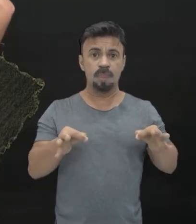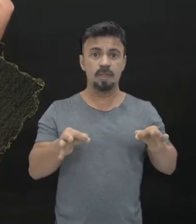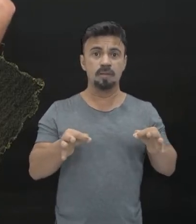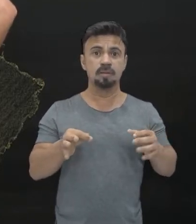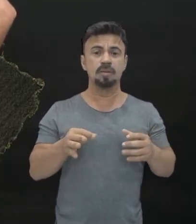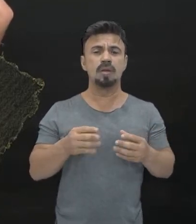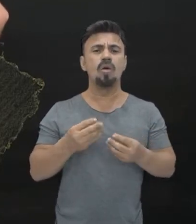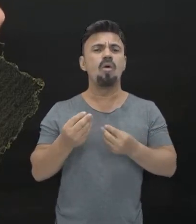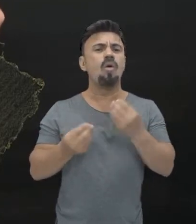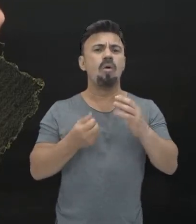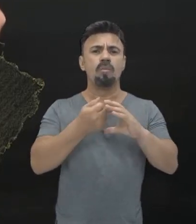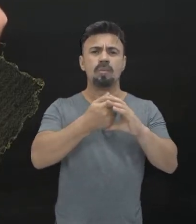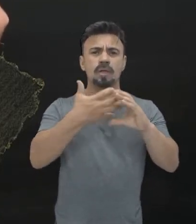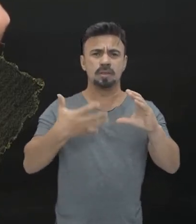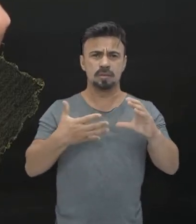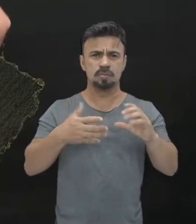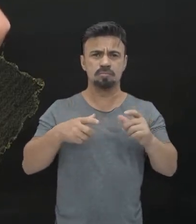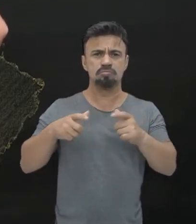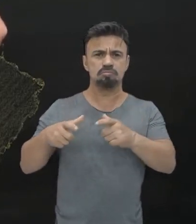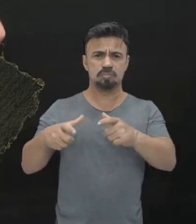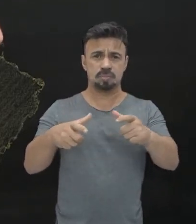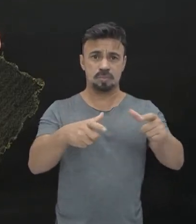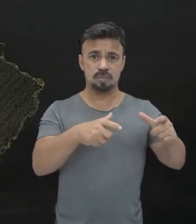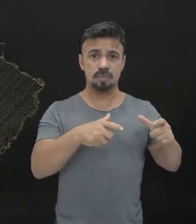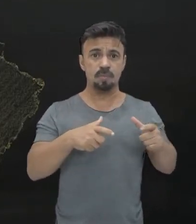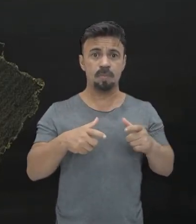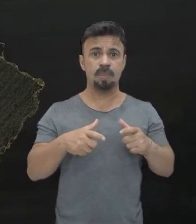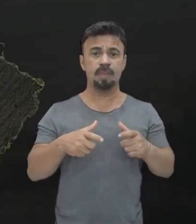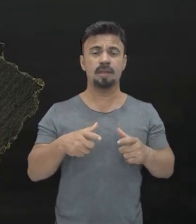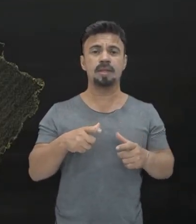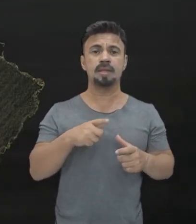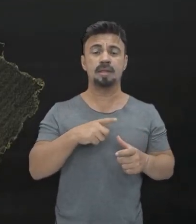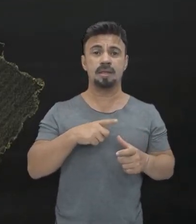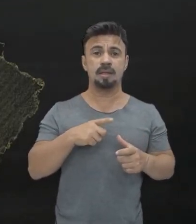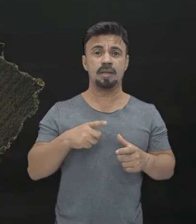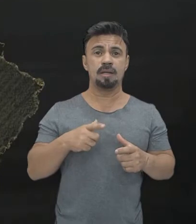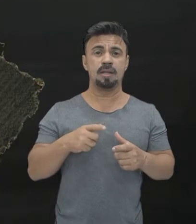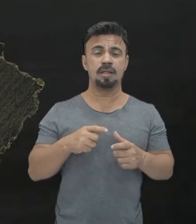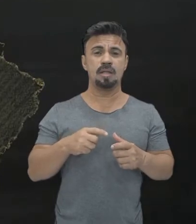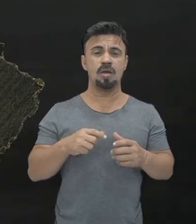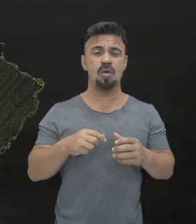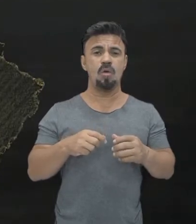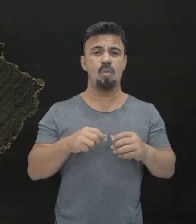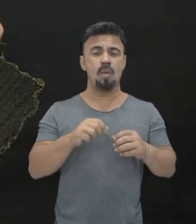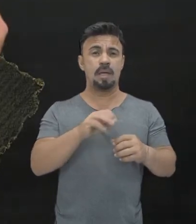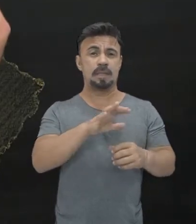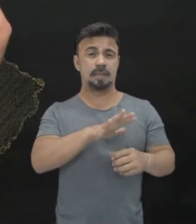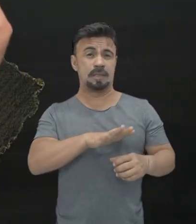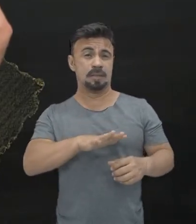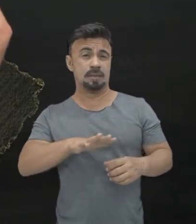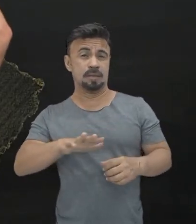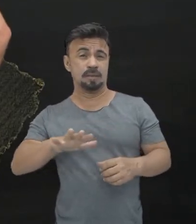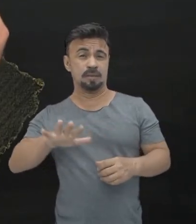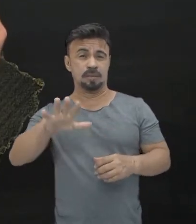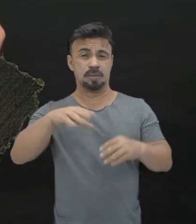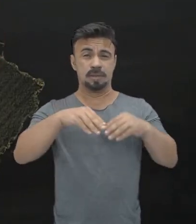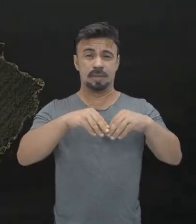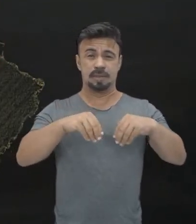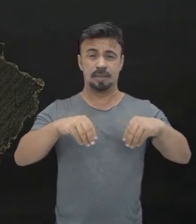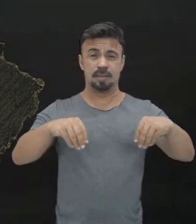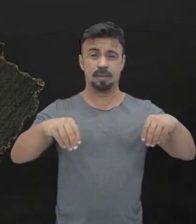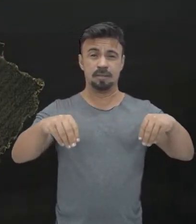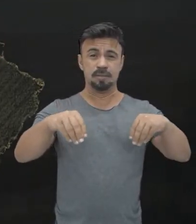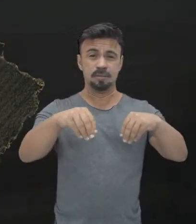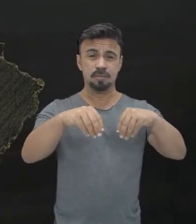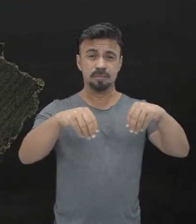Como assim aspectos físico-geográficos? Veja, nós temos aqui uma grande porção de terra. E